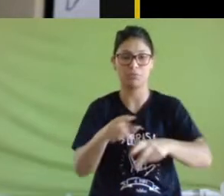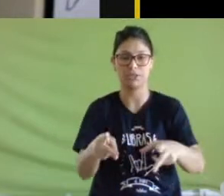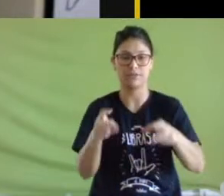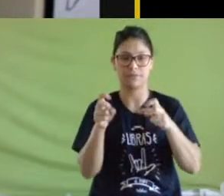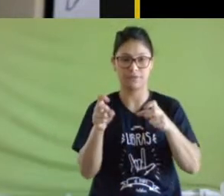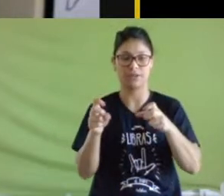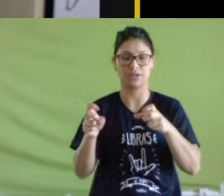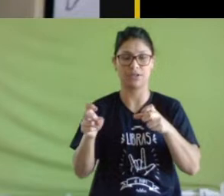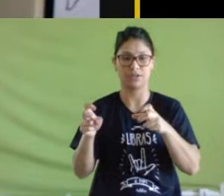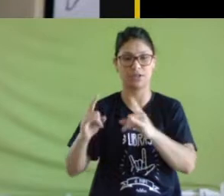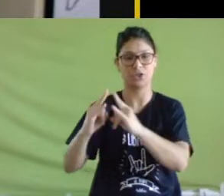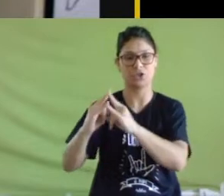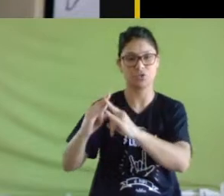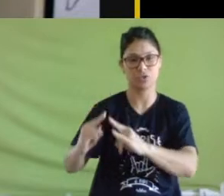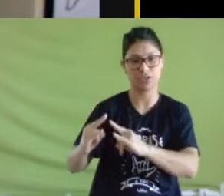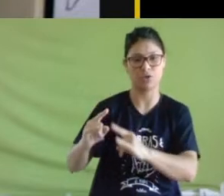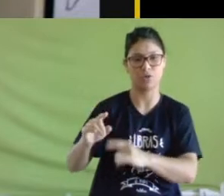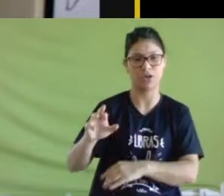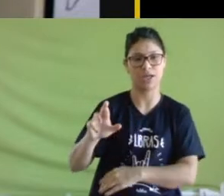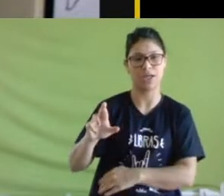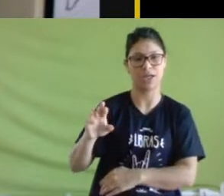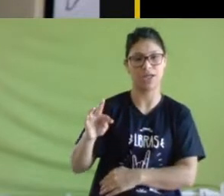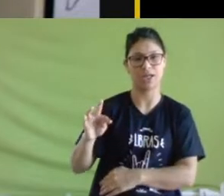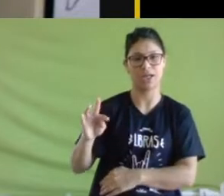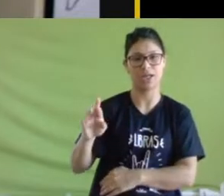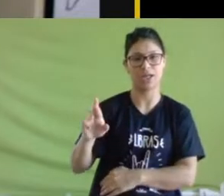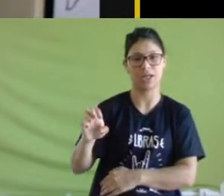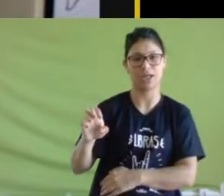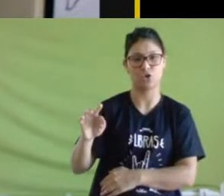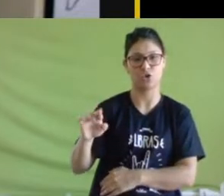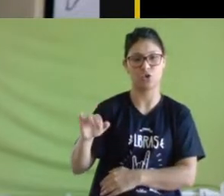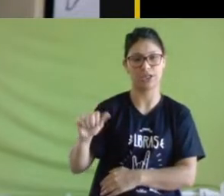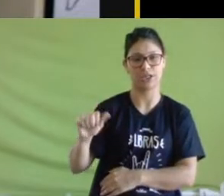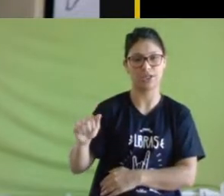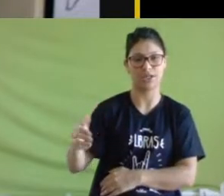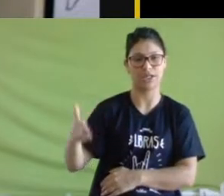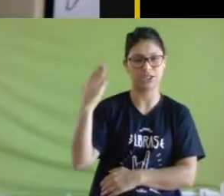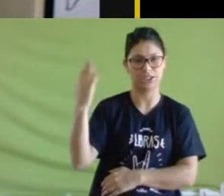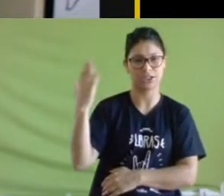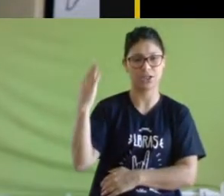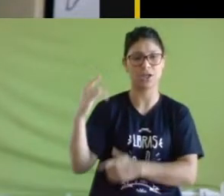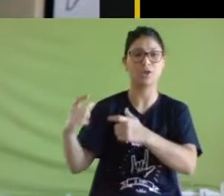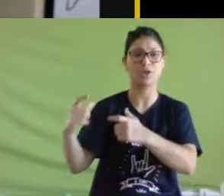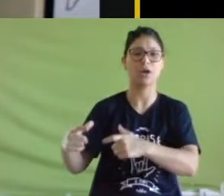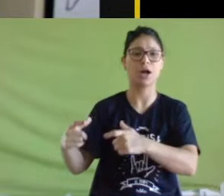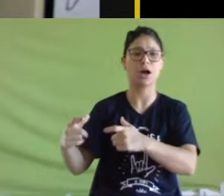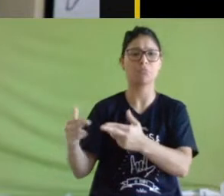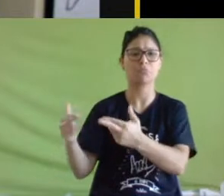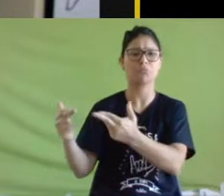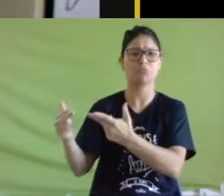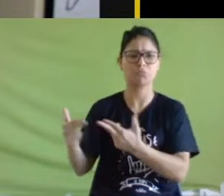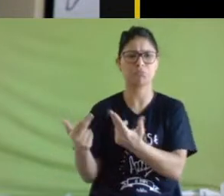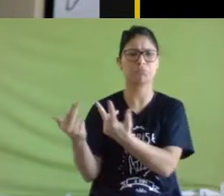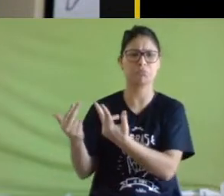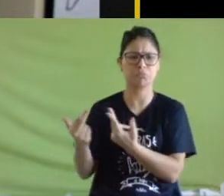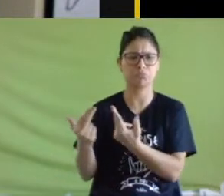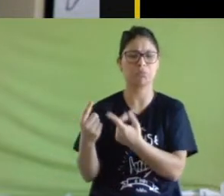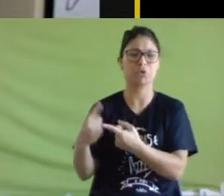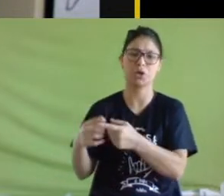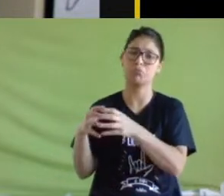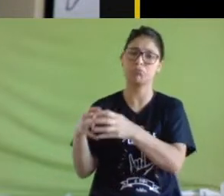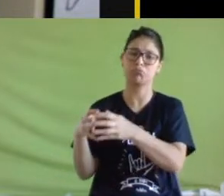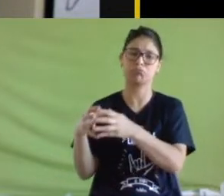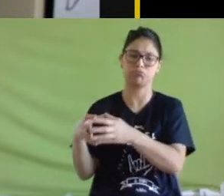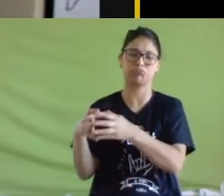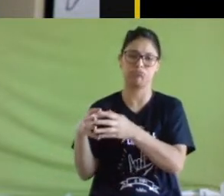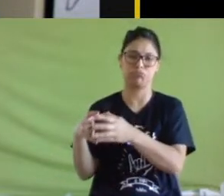retórica antiga, os lugares comuns, eles eram comuns porque eles eram coletivos, mas os lugares